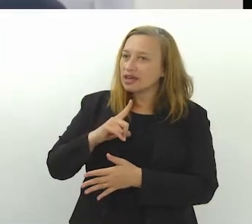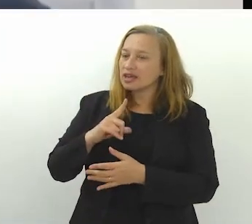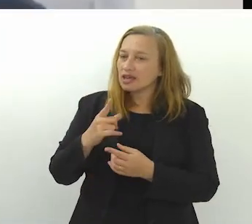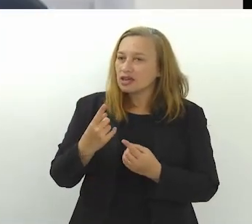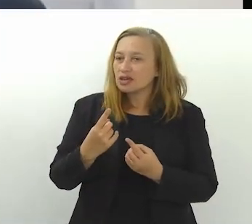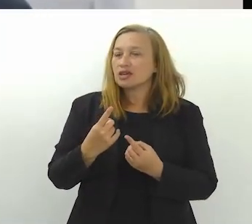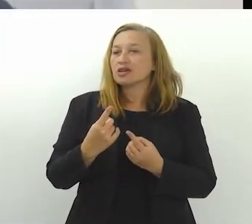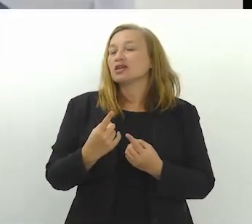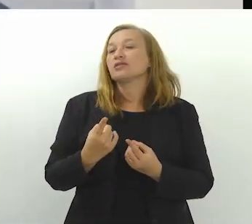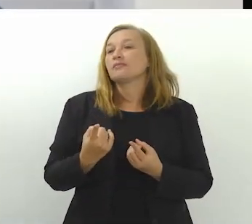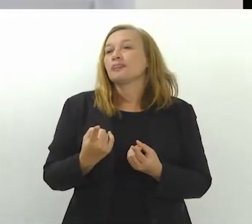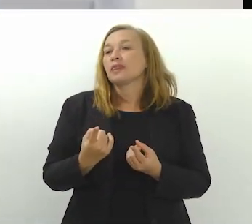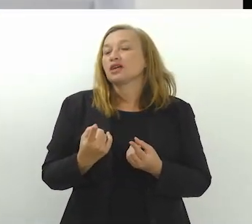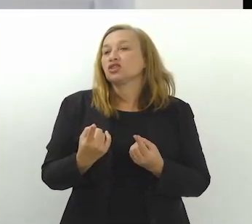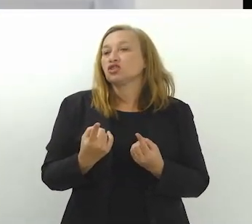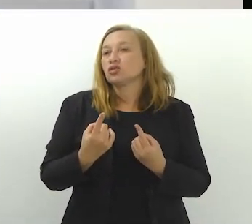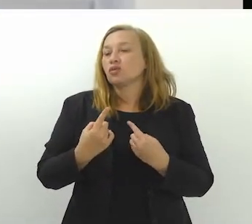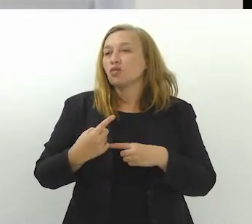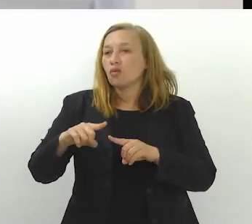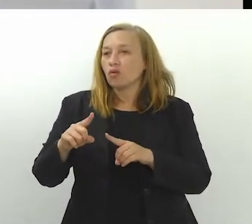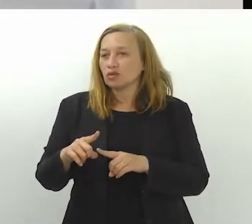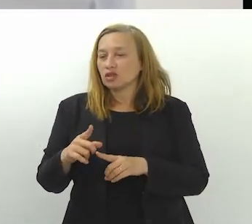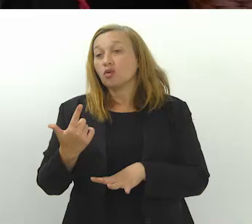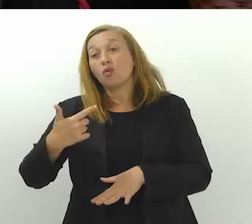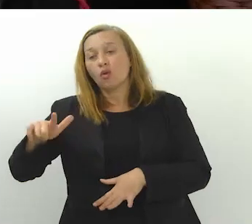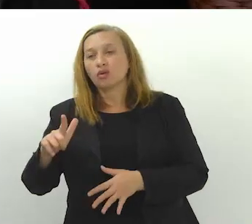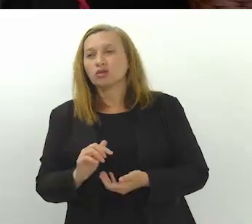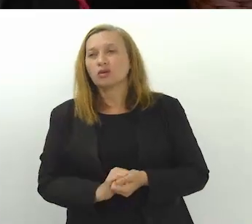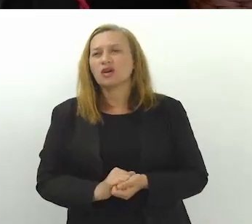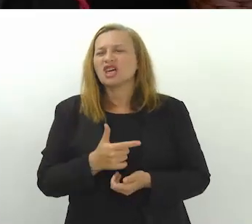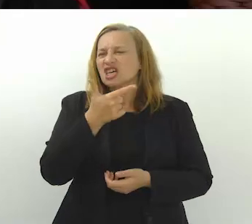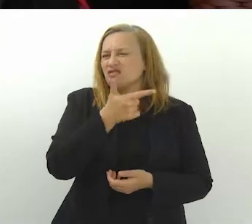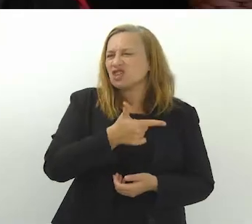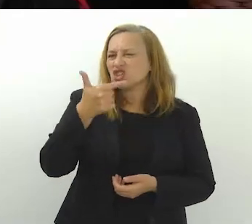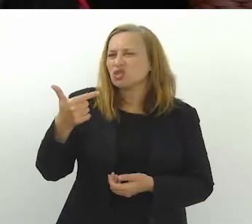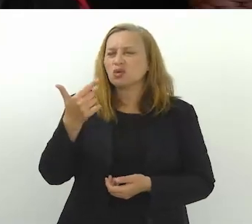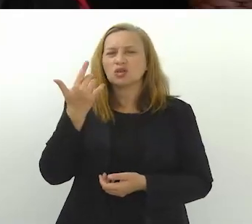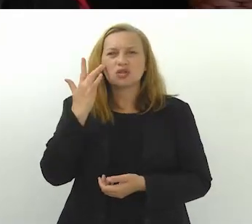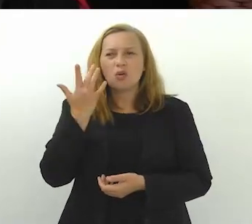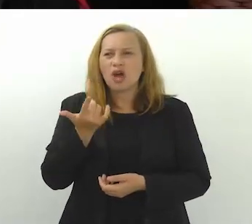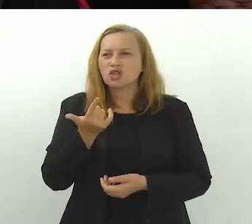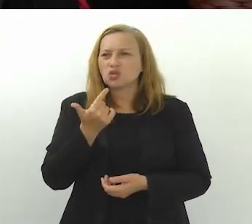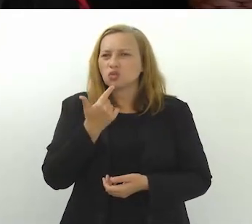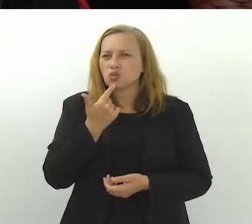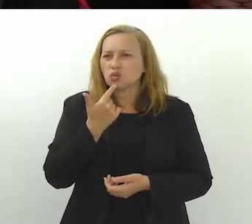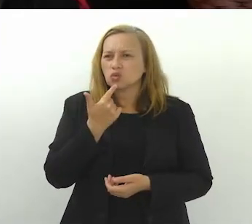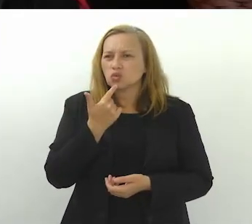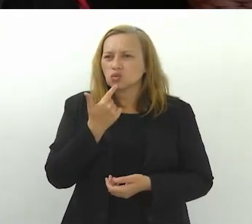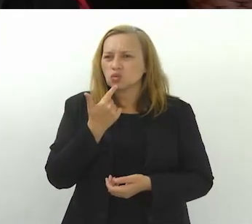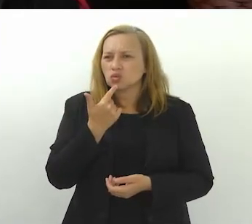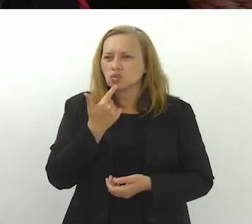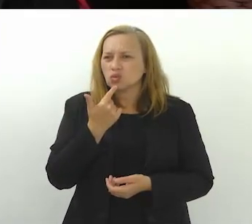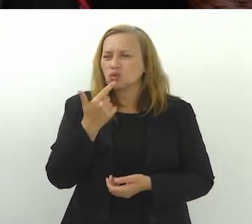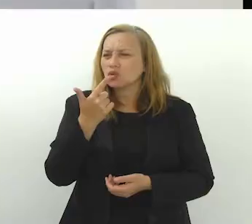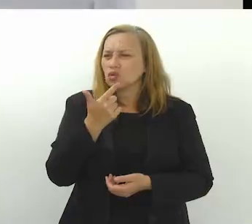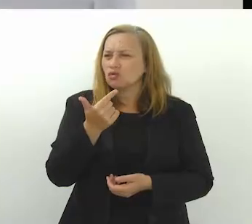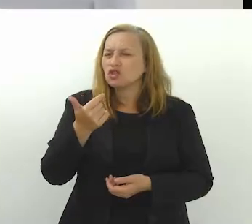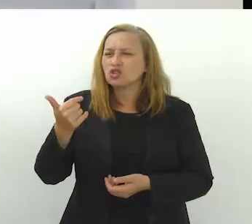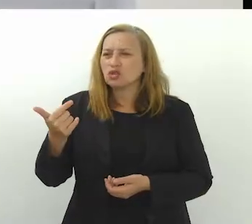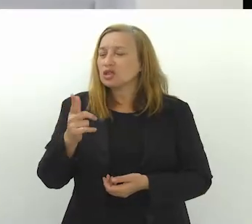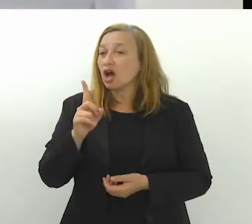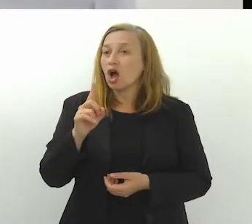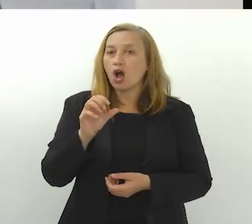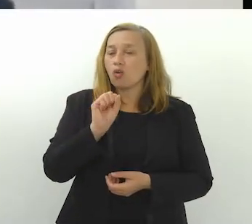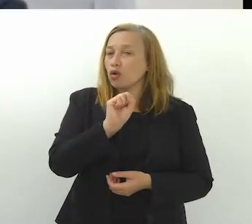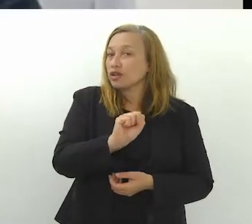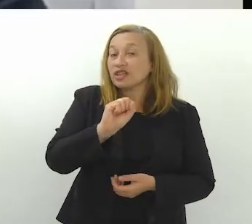violenta entre as duas torcidas. Lógico, lógico. Então, E que já né, tinha quando você tem acontecido em 22, se eu não me engano, né? 22. de 22,